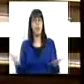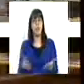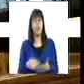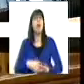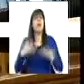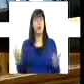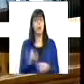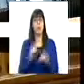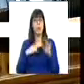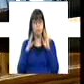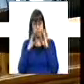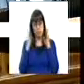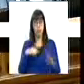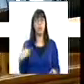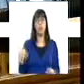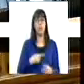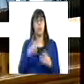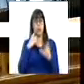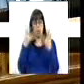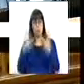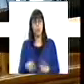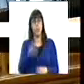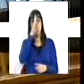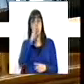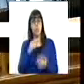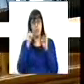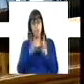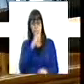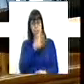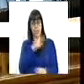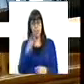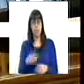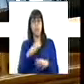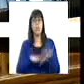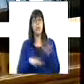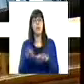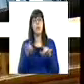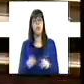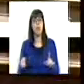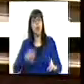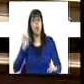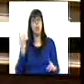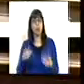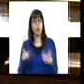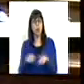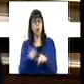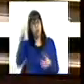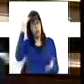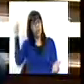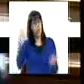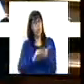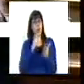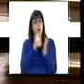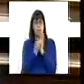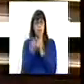que tal concentrarmos-nos todos num Orçamento de Estado para ser implementado, para ser empreendido e não andarmos a